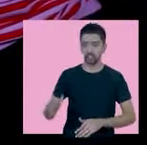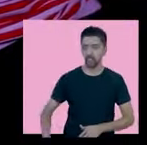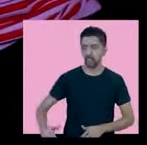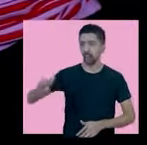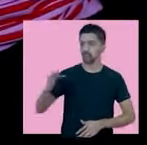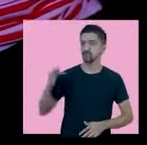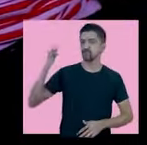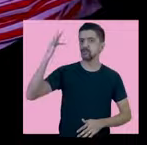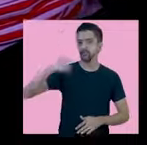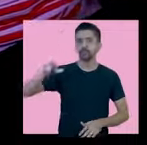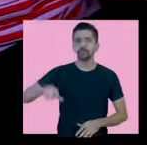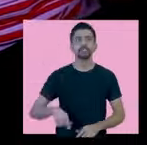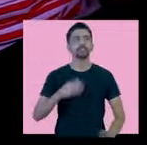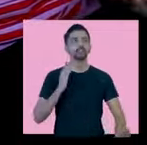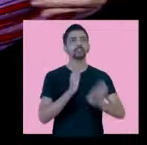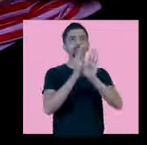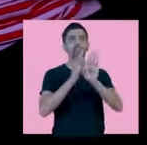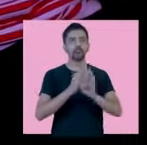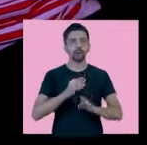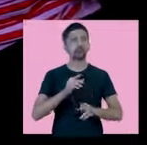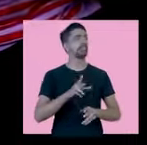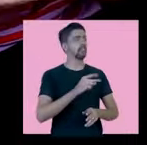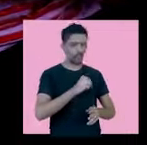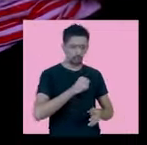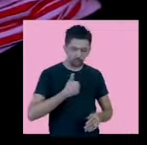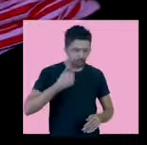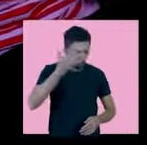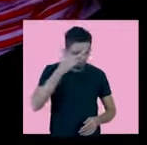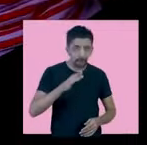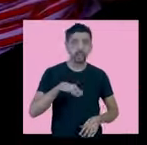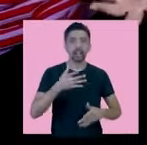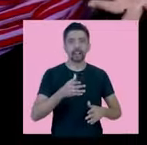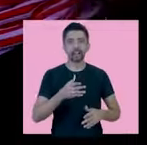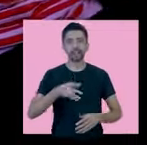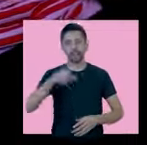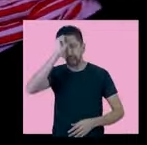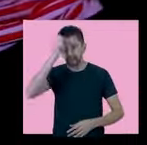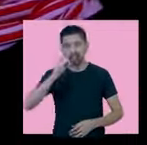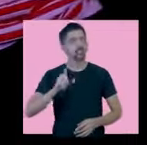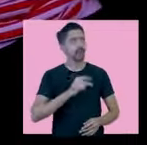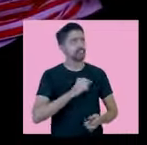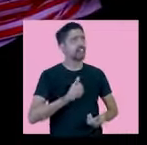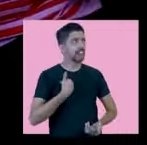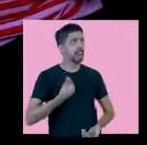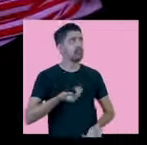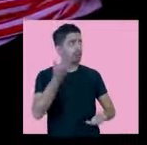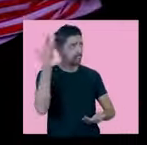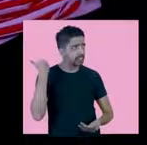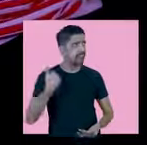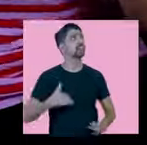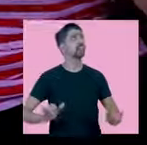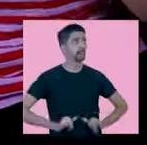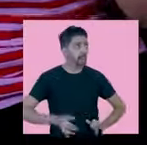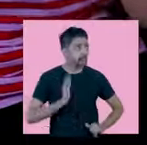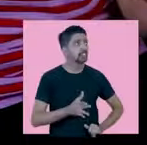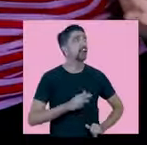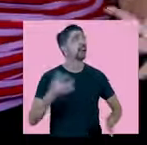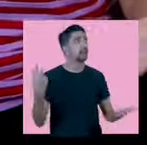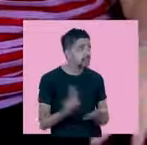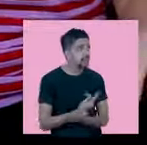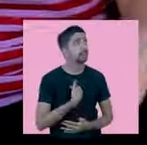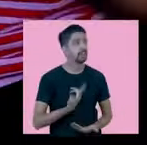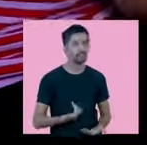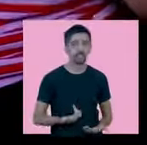coisa estava errada, mas não sabiam exatamente o que, ou até mesmo que não falaram sobre por medo de perder aquela atenção ou aquele afeto que